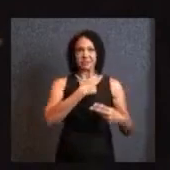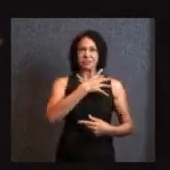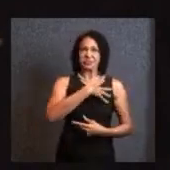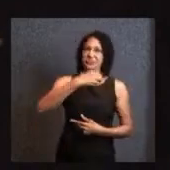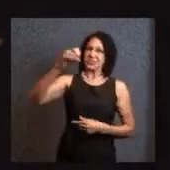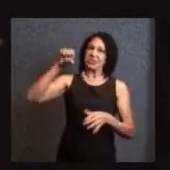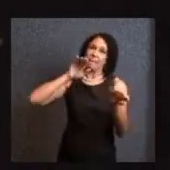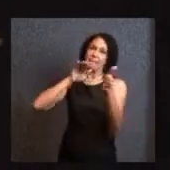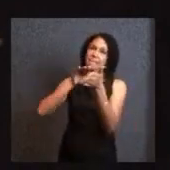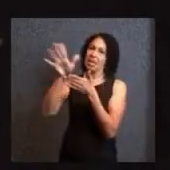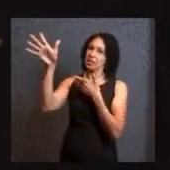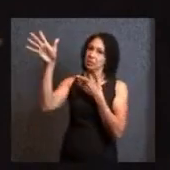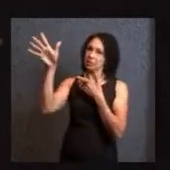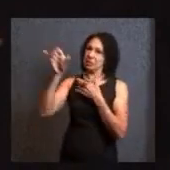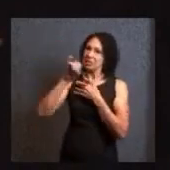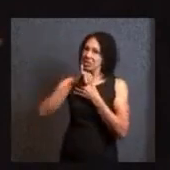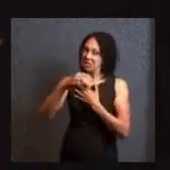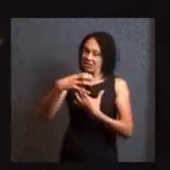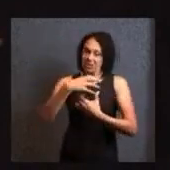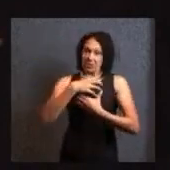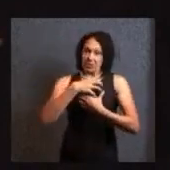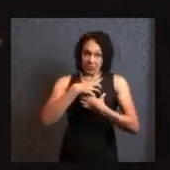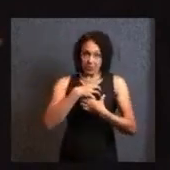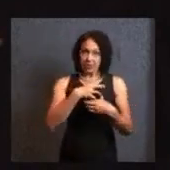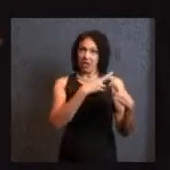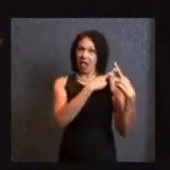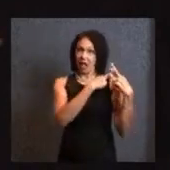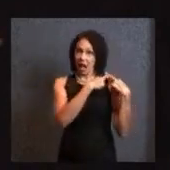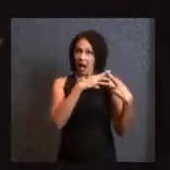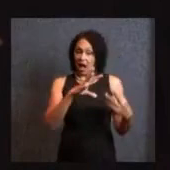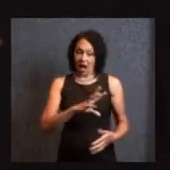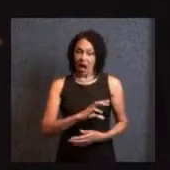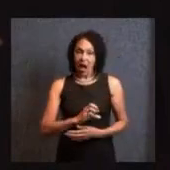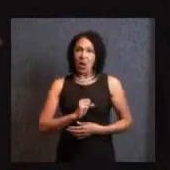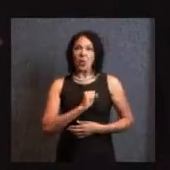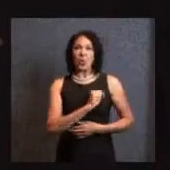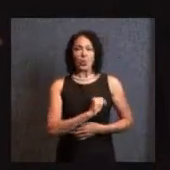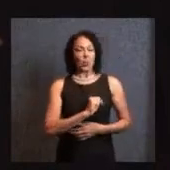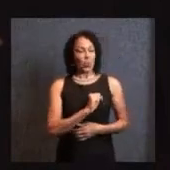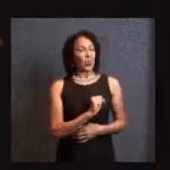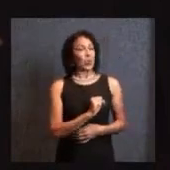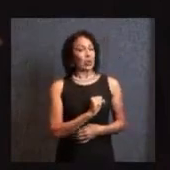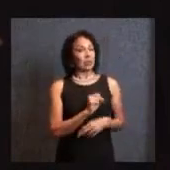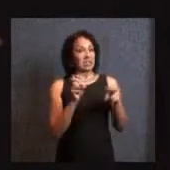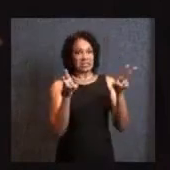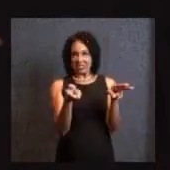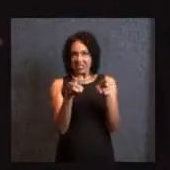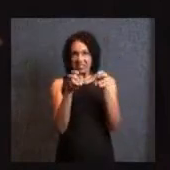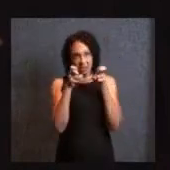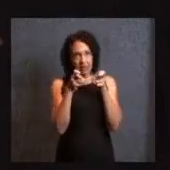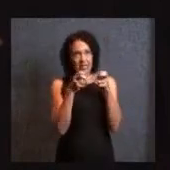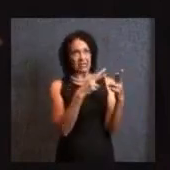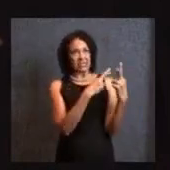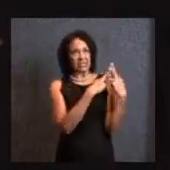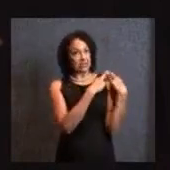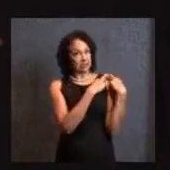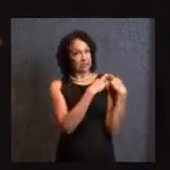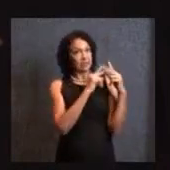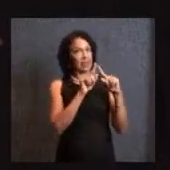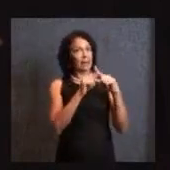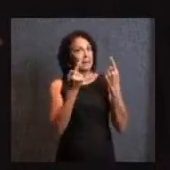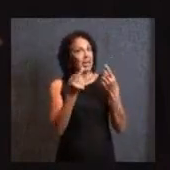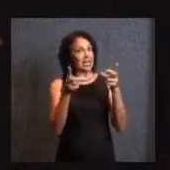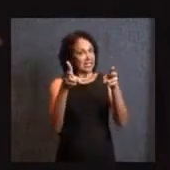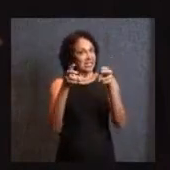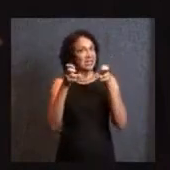a dedicação com que elas planejam cada ação, isso reforça muito a nossa vontade de contribuir